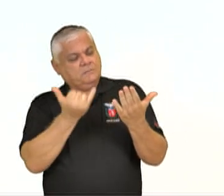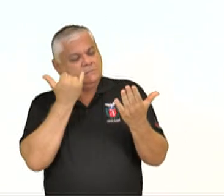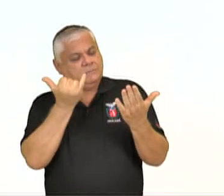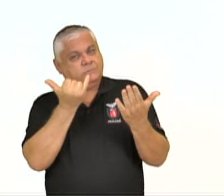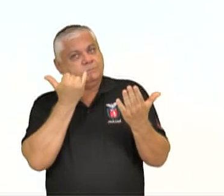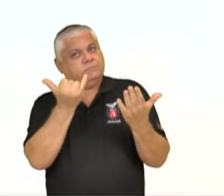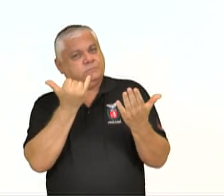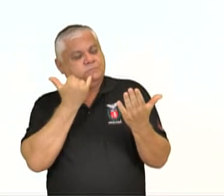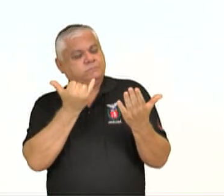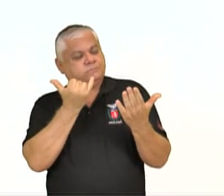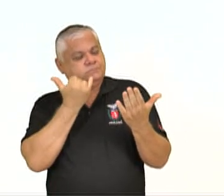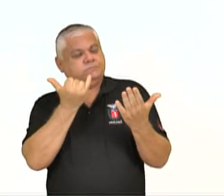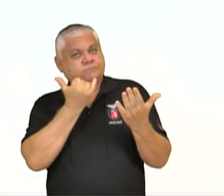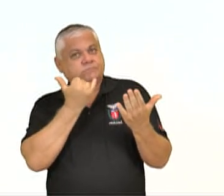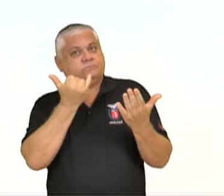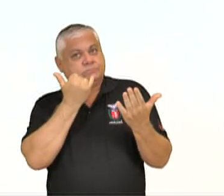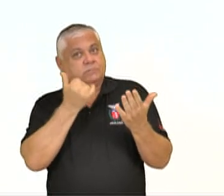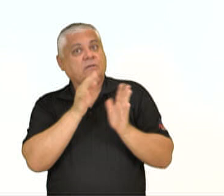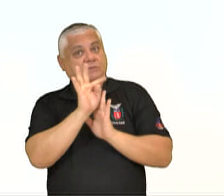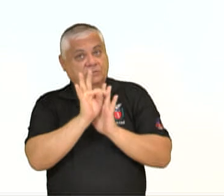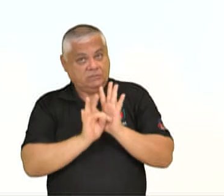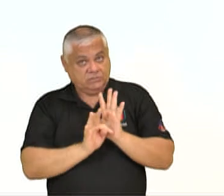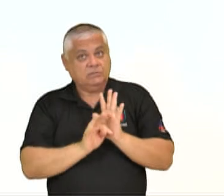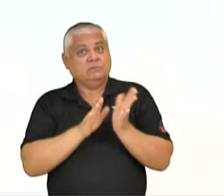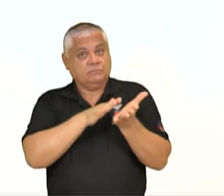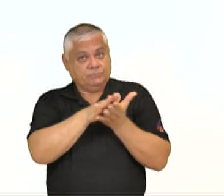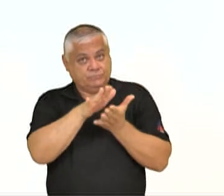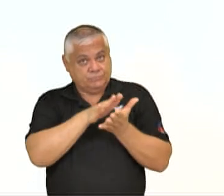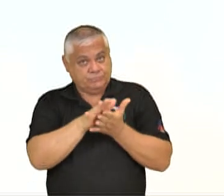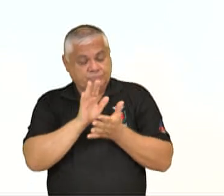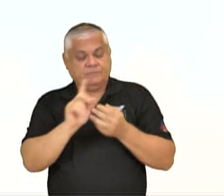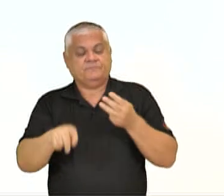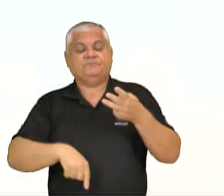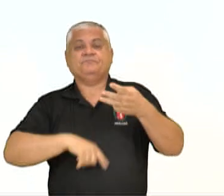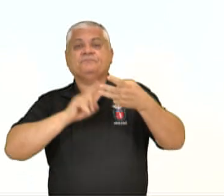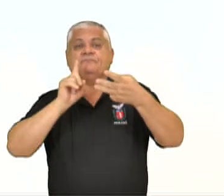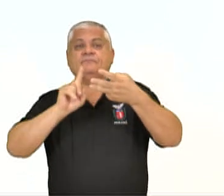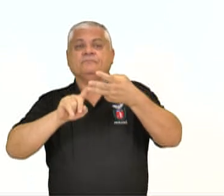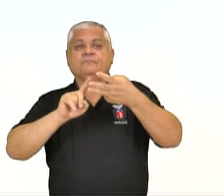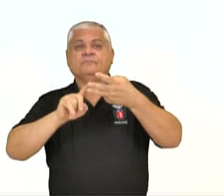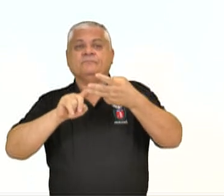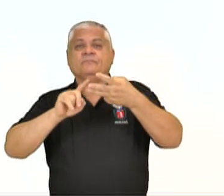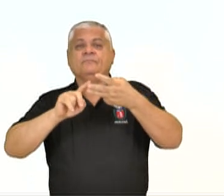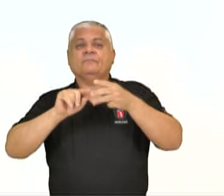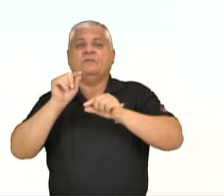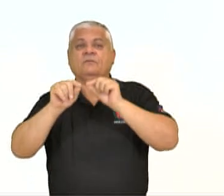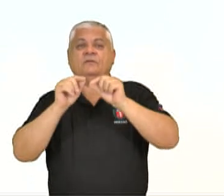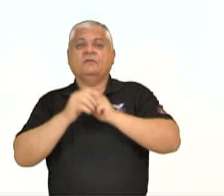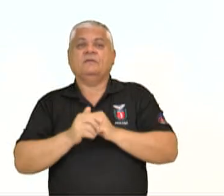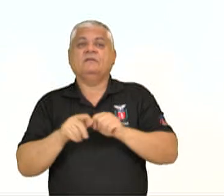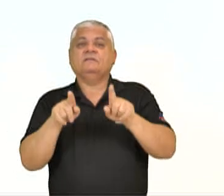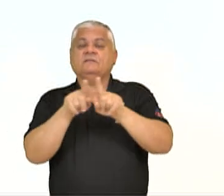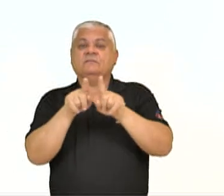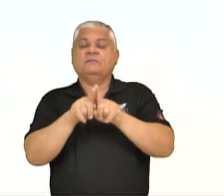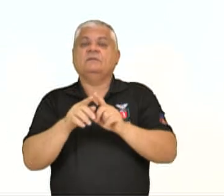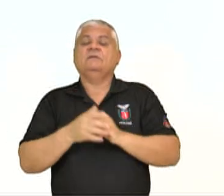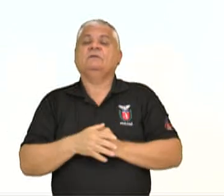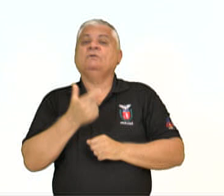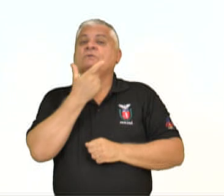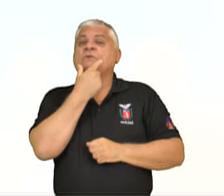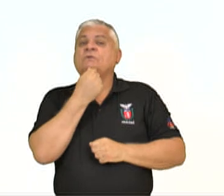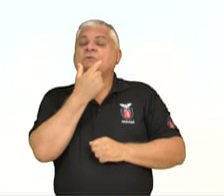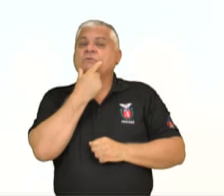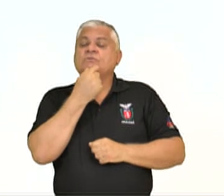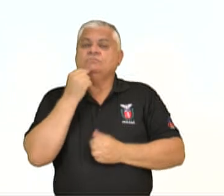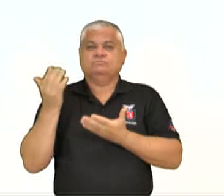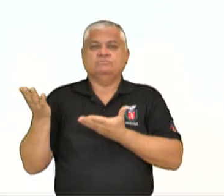lendo textos informativos por meio do jornal impresso. E na terceira imagem nós temos também um garoto,